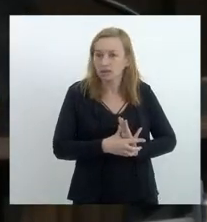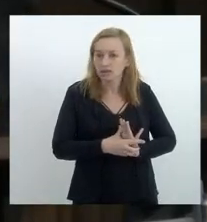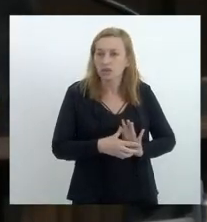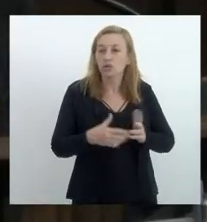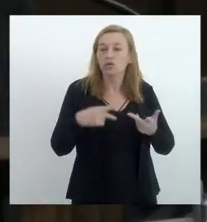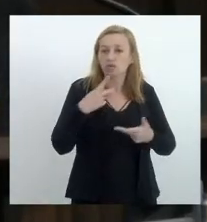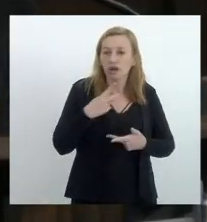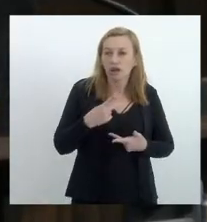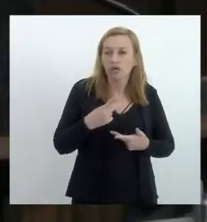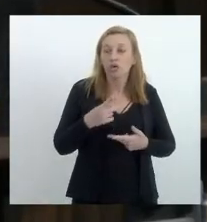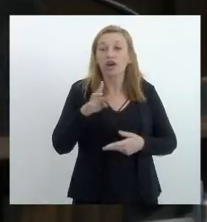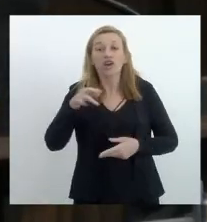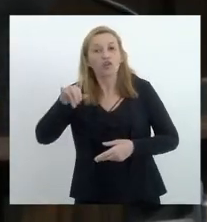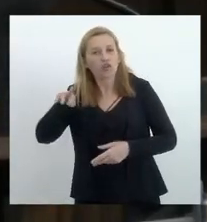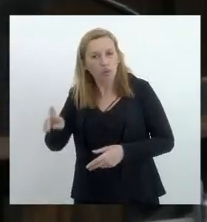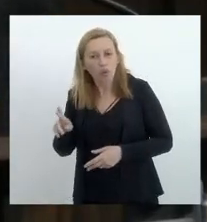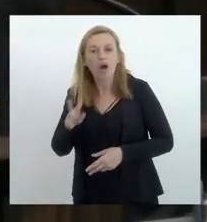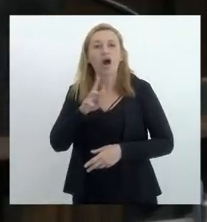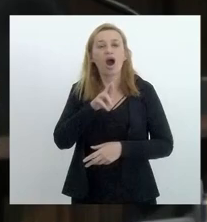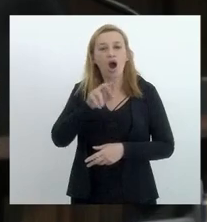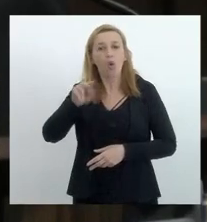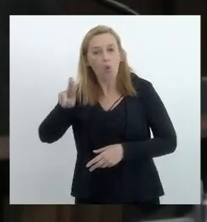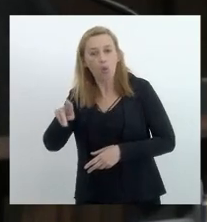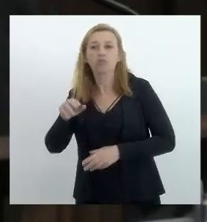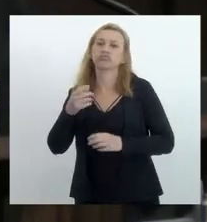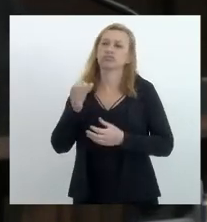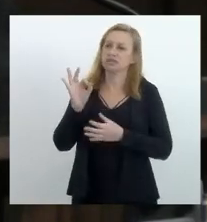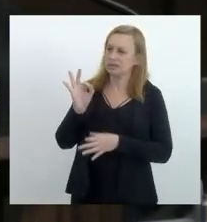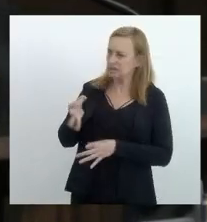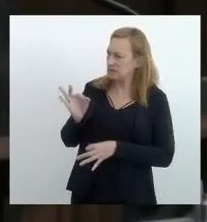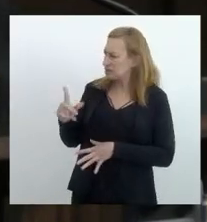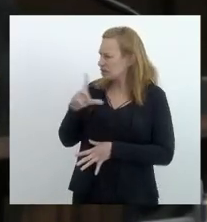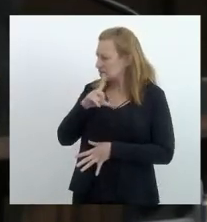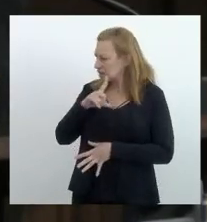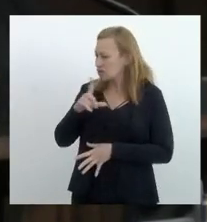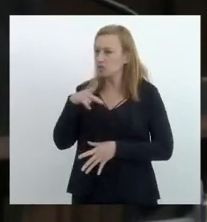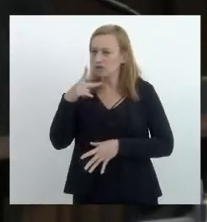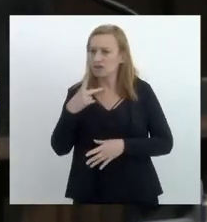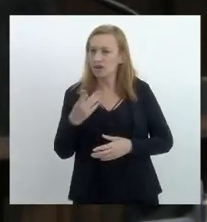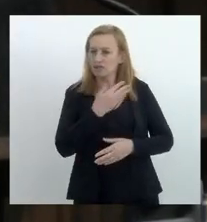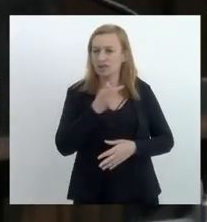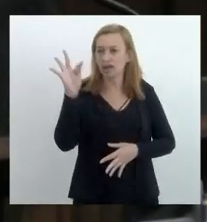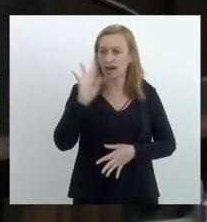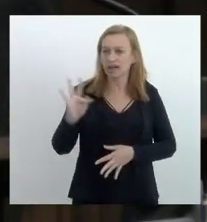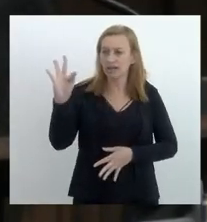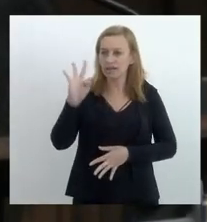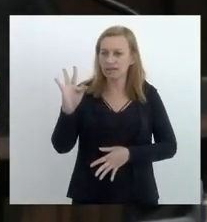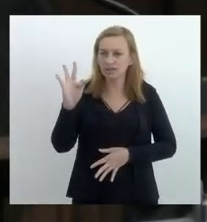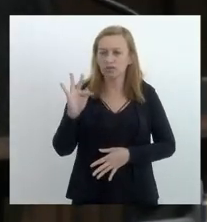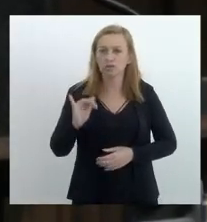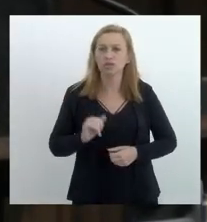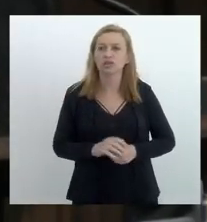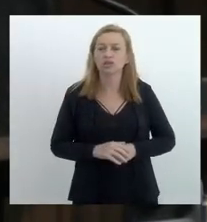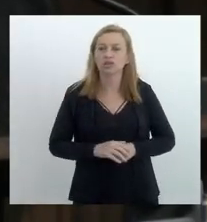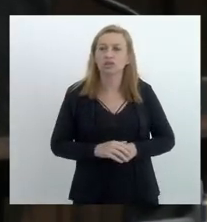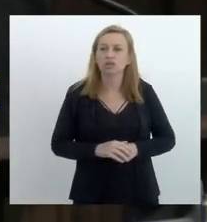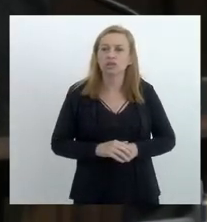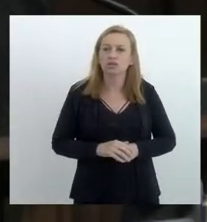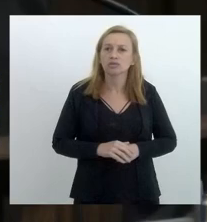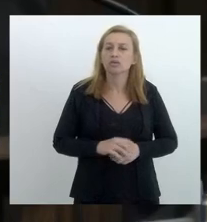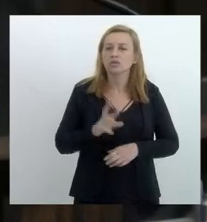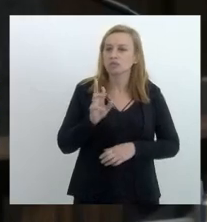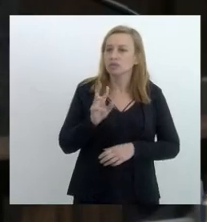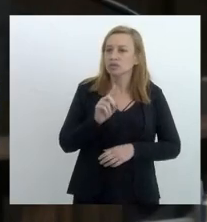seguinte: o reitor Raul Palácio tem toda a razão quando traz a questão das universidades. O Zamit